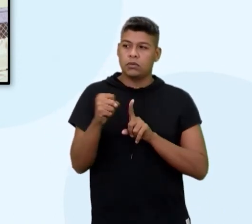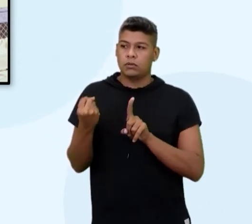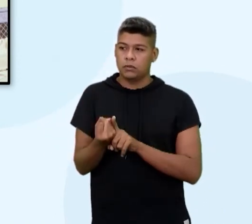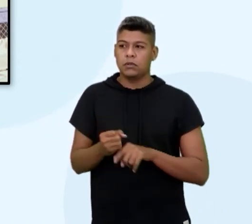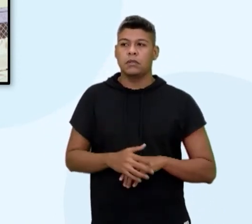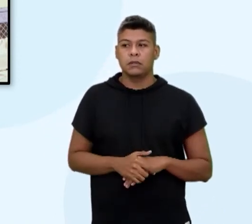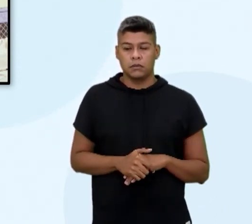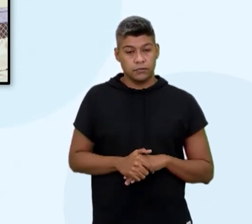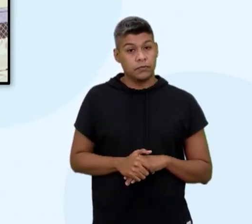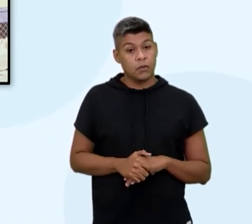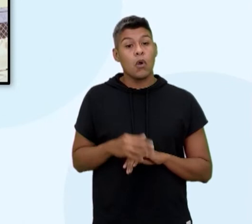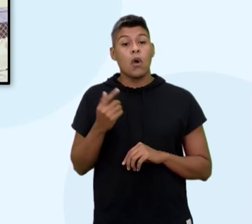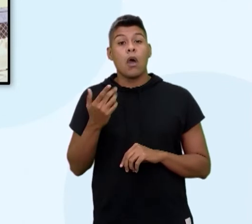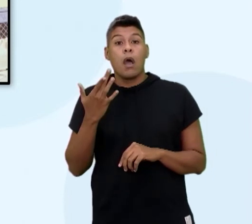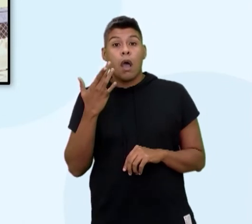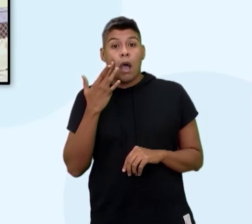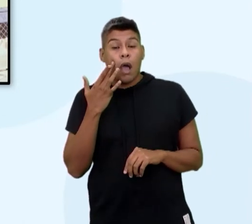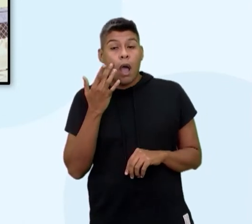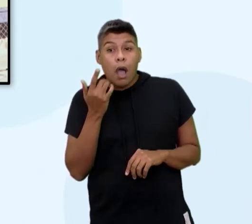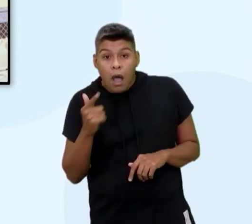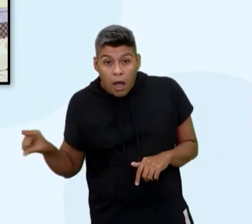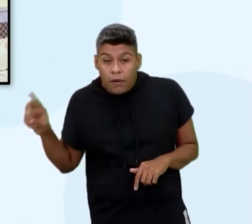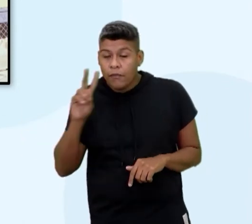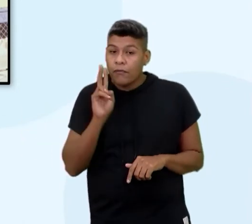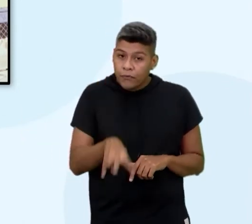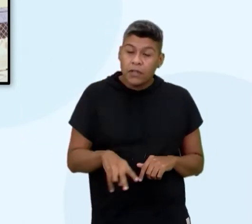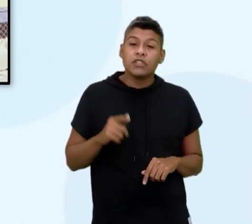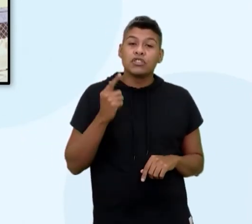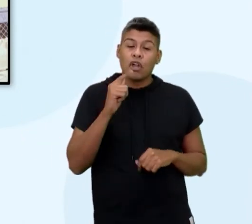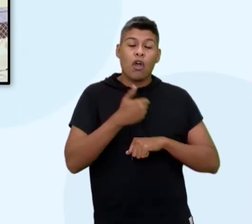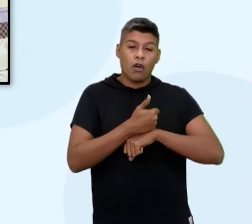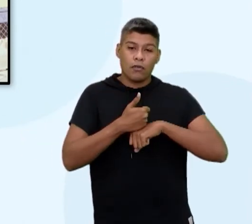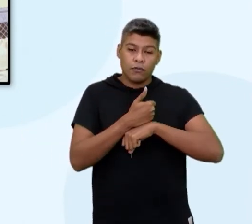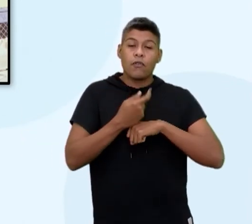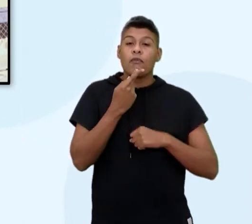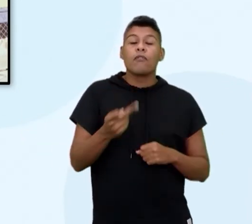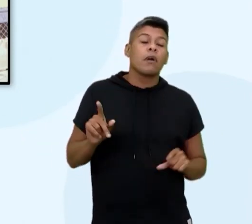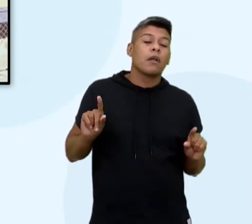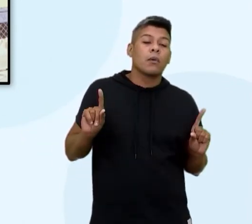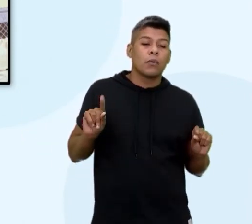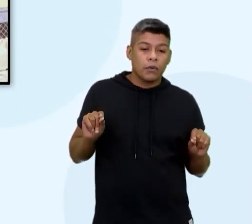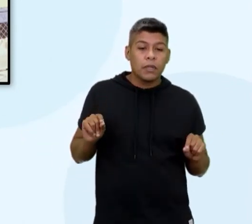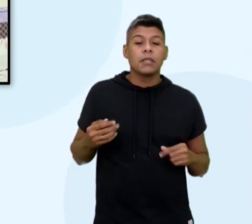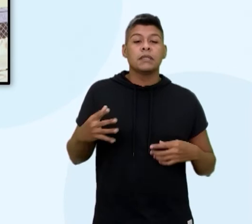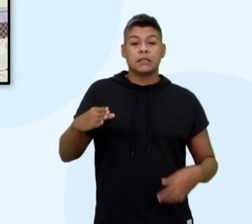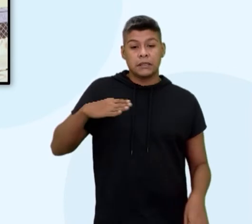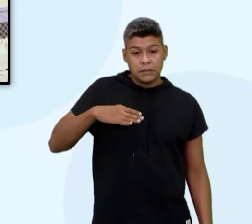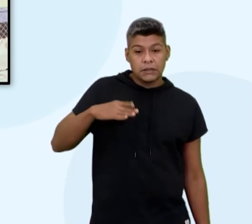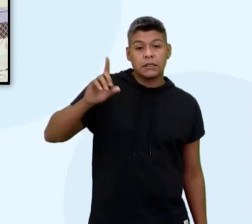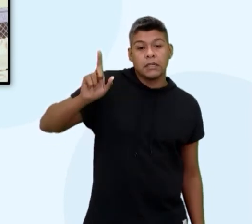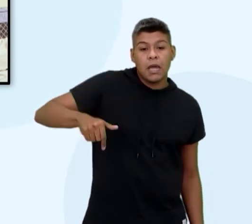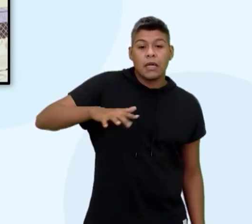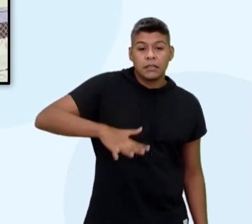sociedade. Outro dia ouvi uma frase do geógrafo Milton Santos que dizia: a cidade é